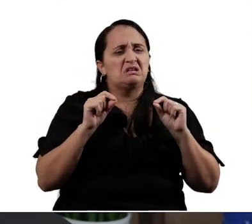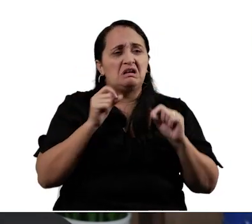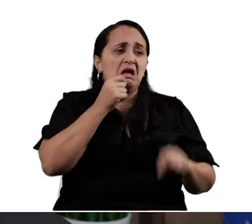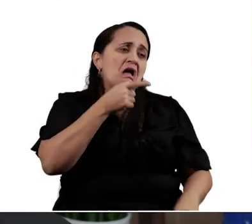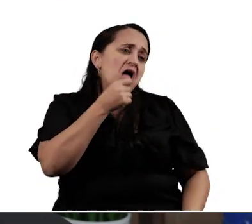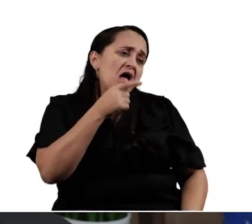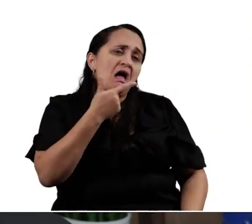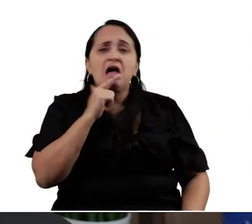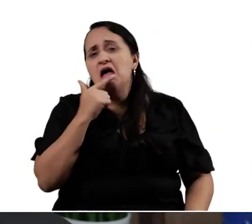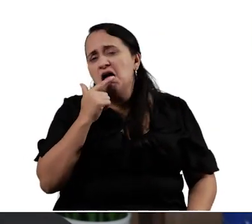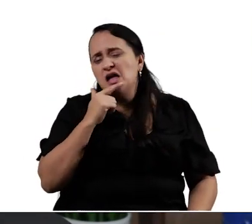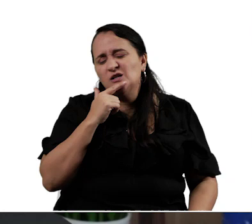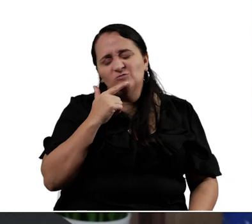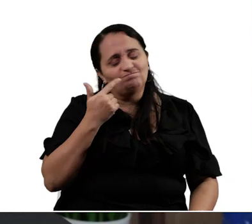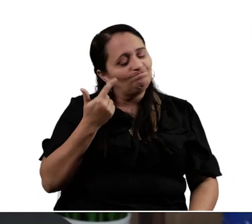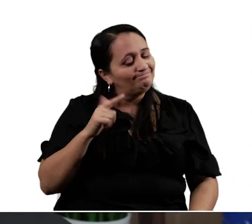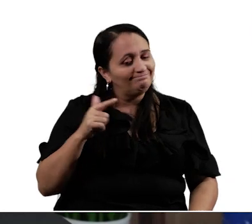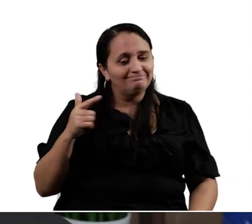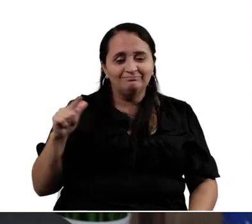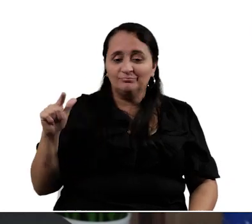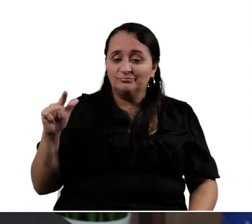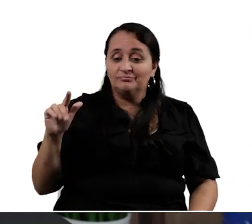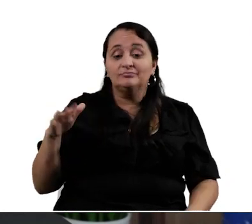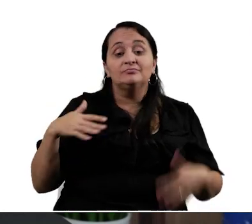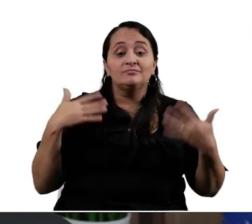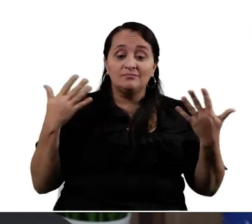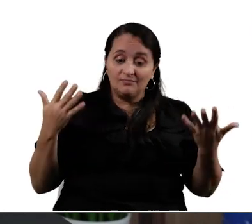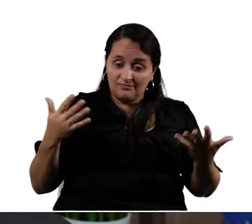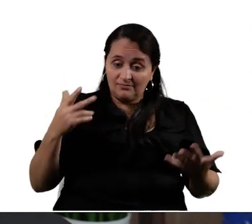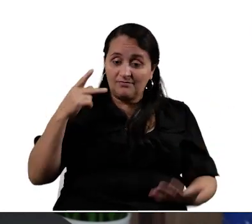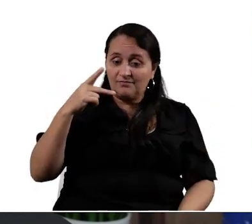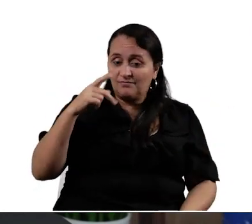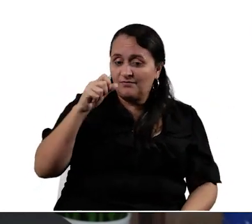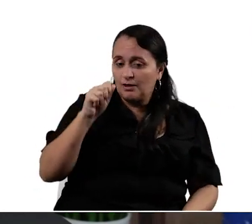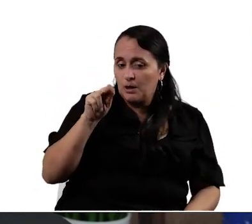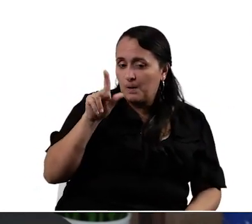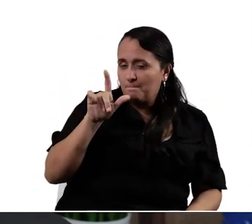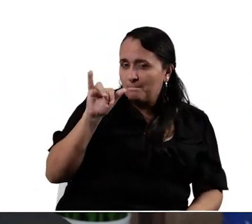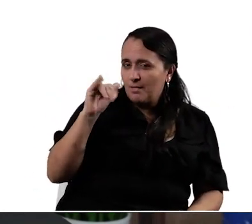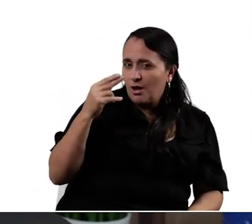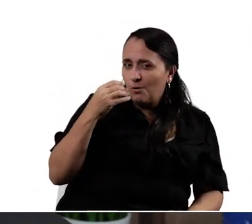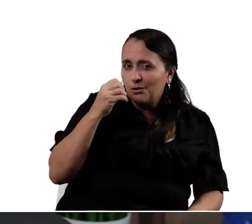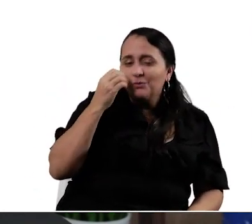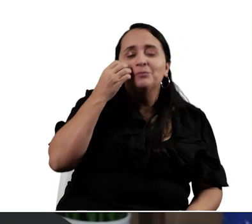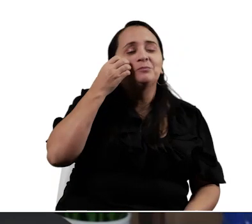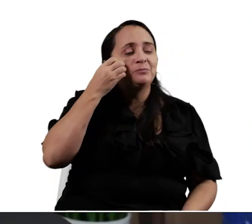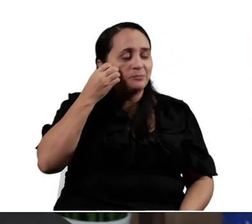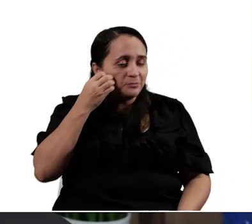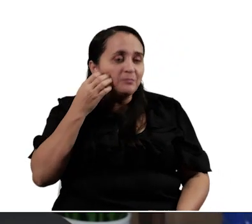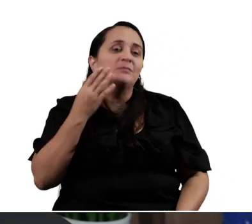menor graça. Aí o Paulinho ficou feliz também, porque ela reconheceu isso. O Paulinho sorriu e falou, tudo bem,